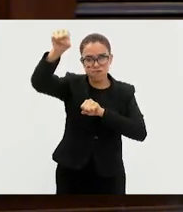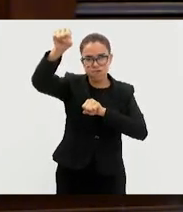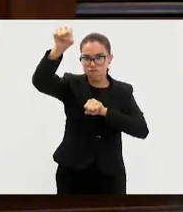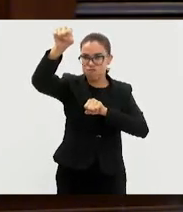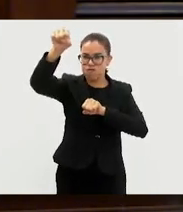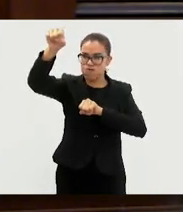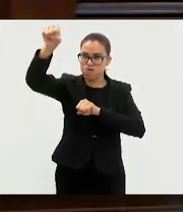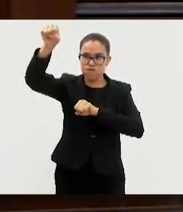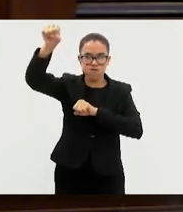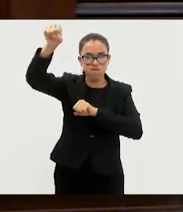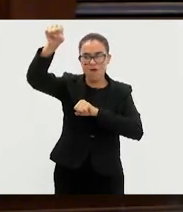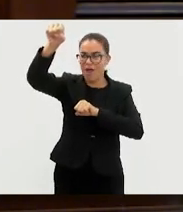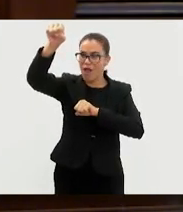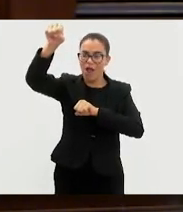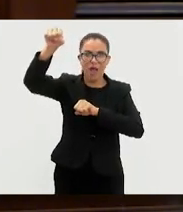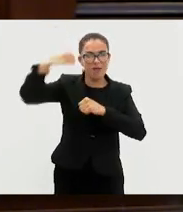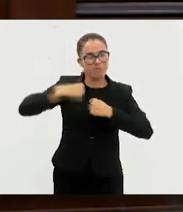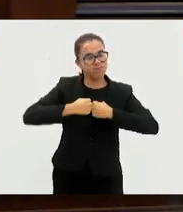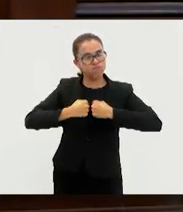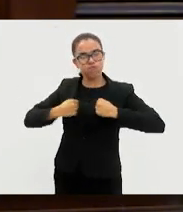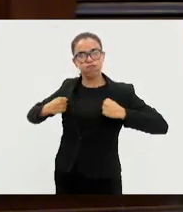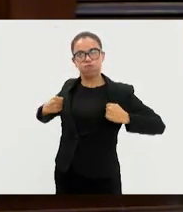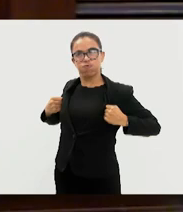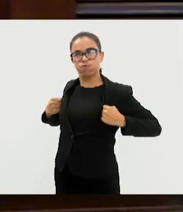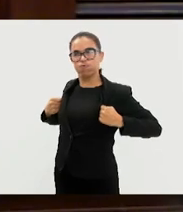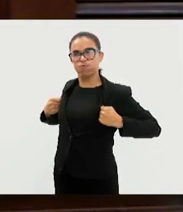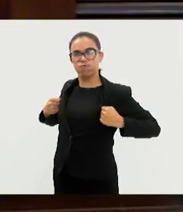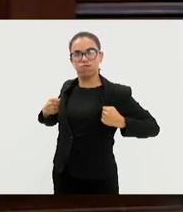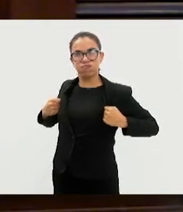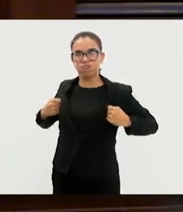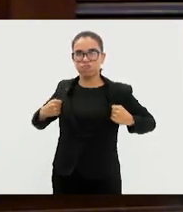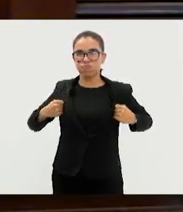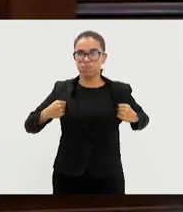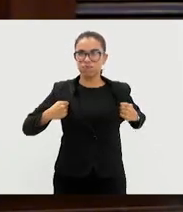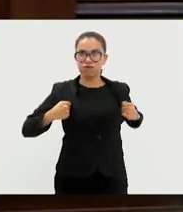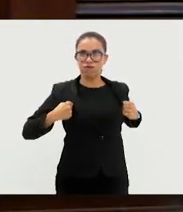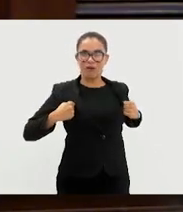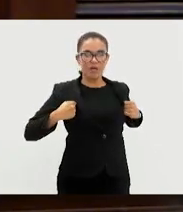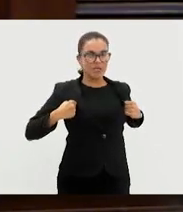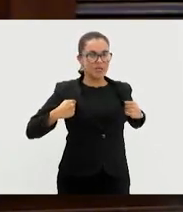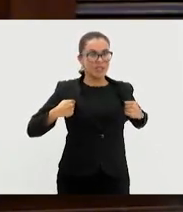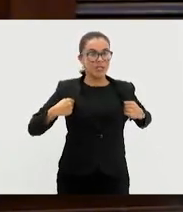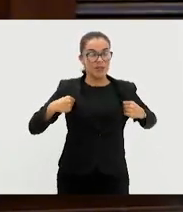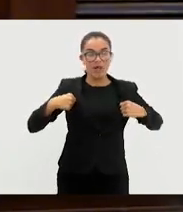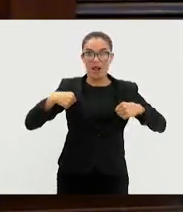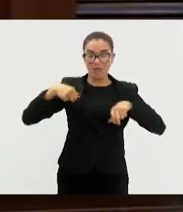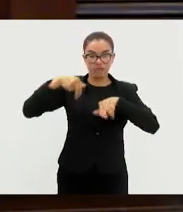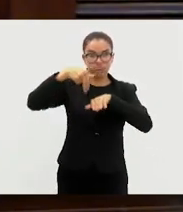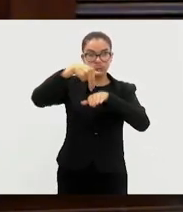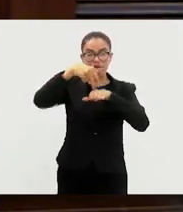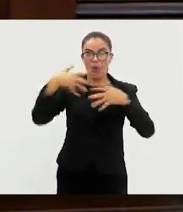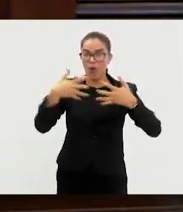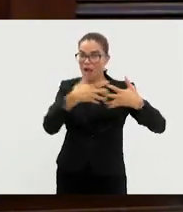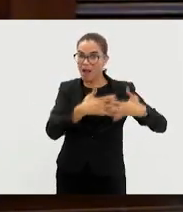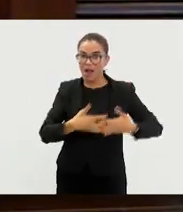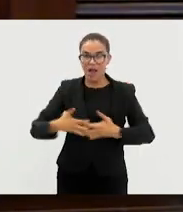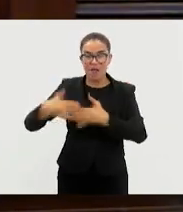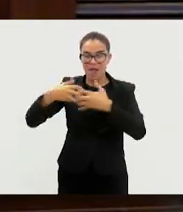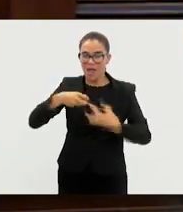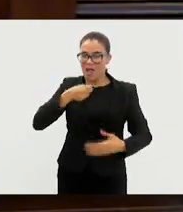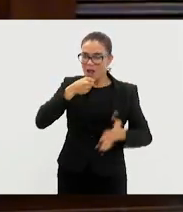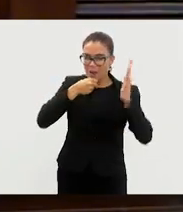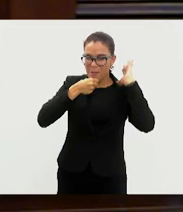como herói, um sujeito absolutamente desconhecido, ocupa lá um trio elétrico, faz um discurso,